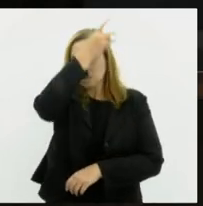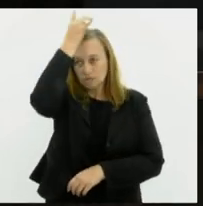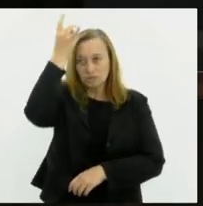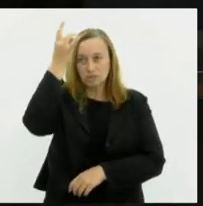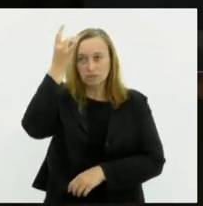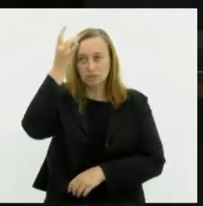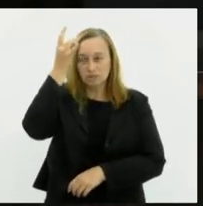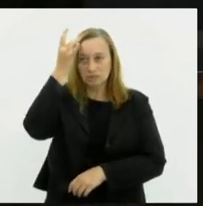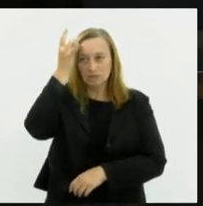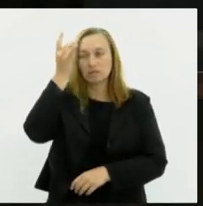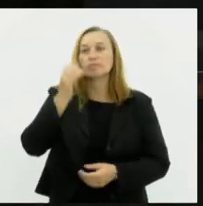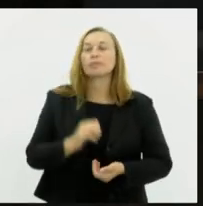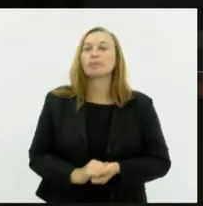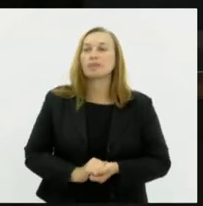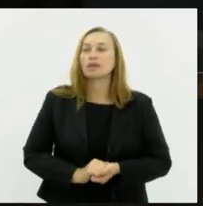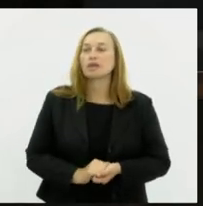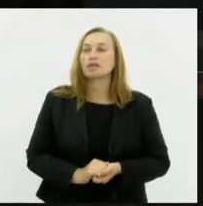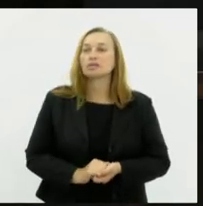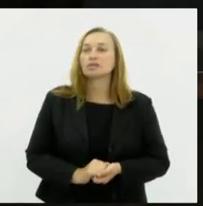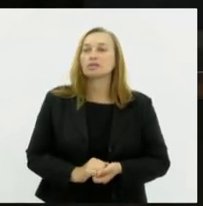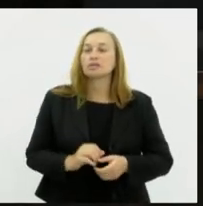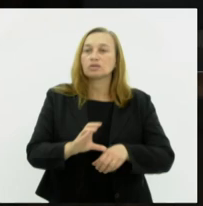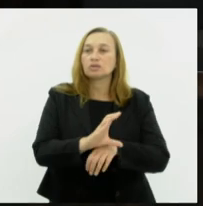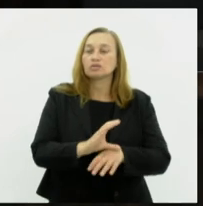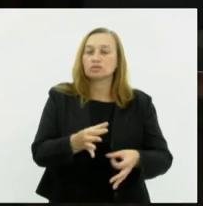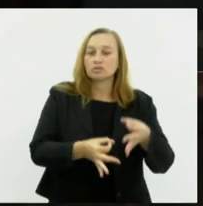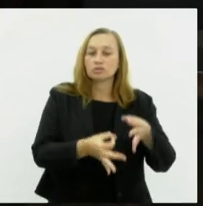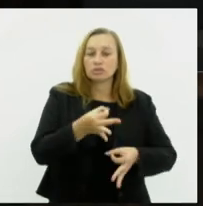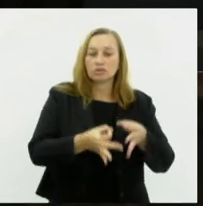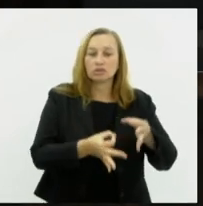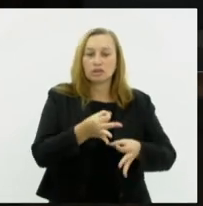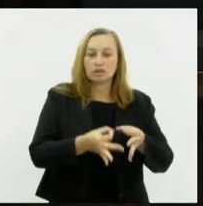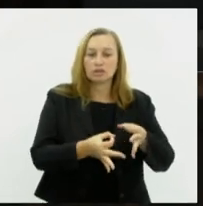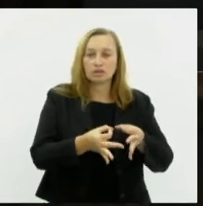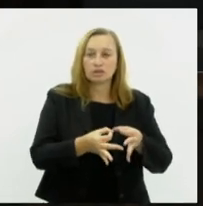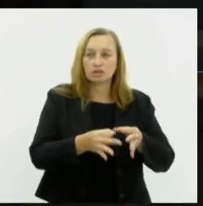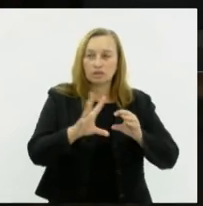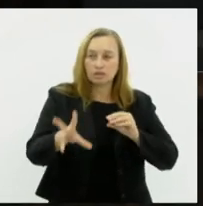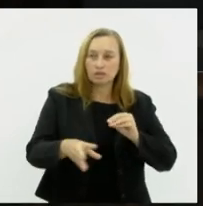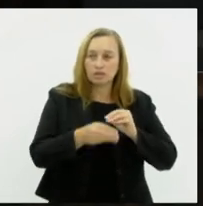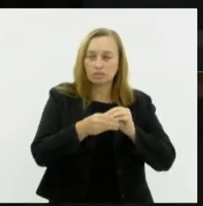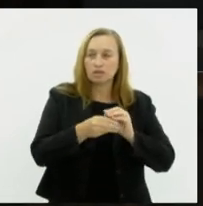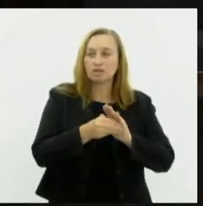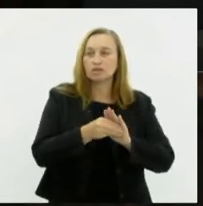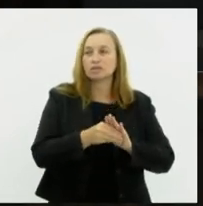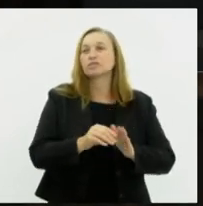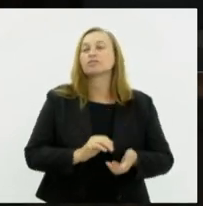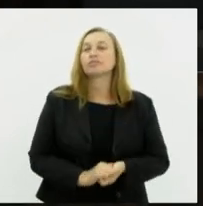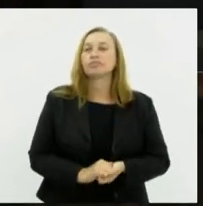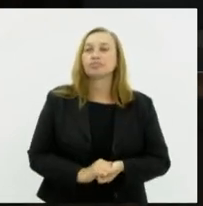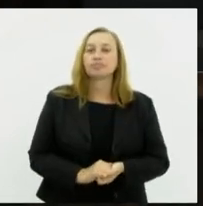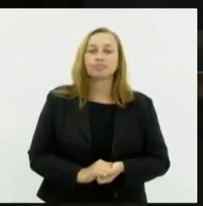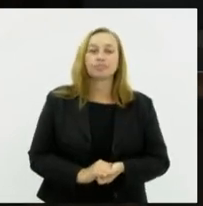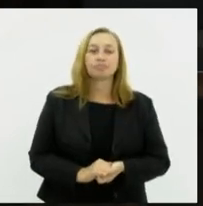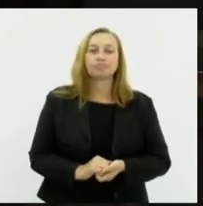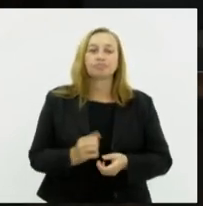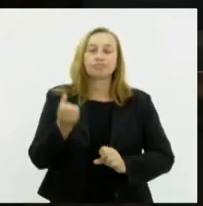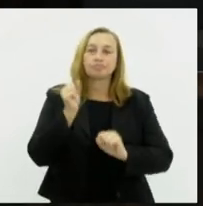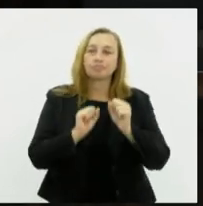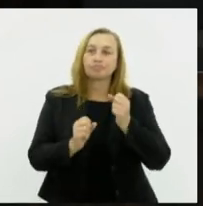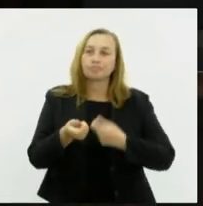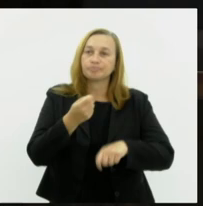das Comissões de Constituição e Justiça pela constitucionalidade com emenda. De Economia,